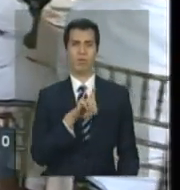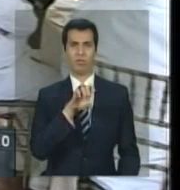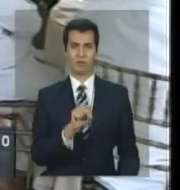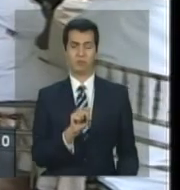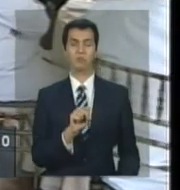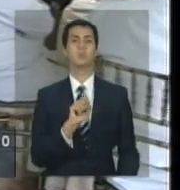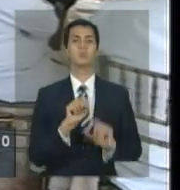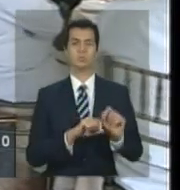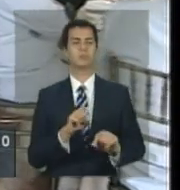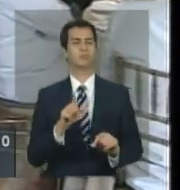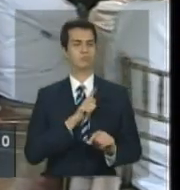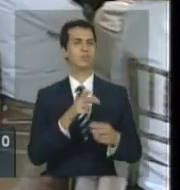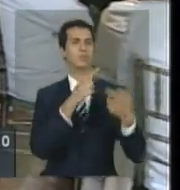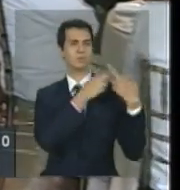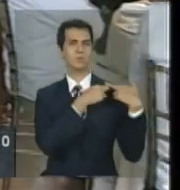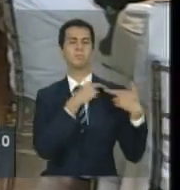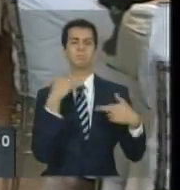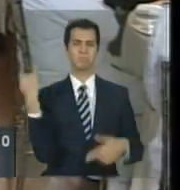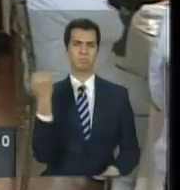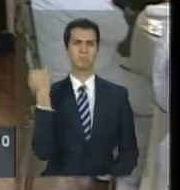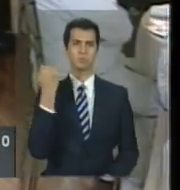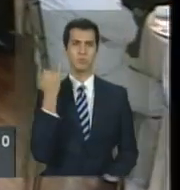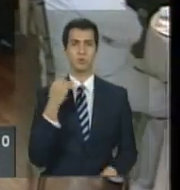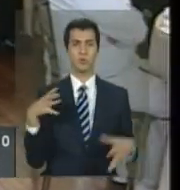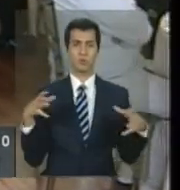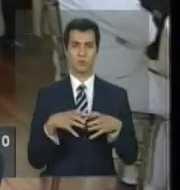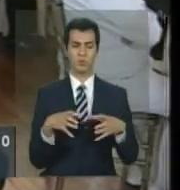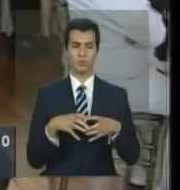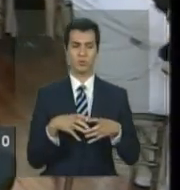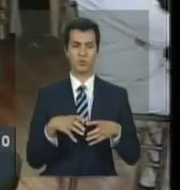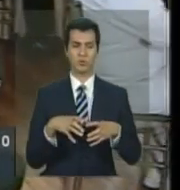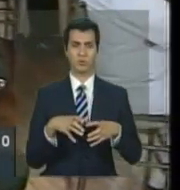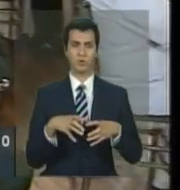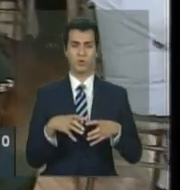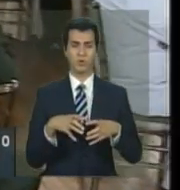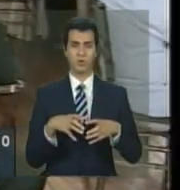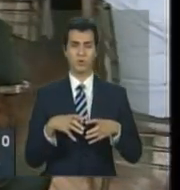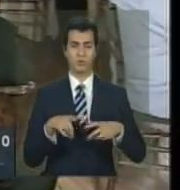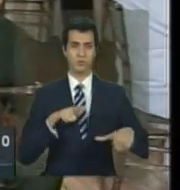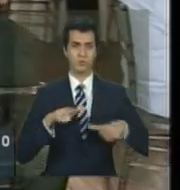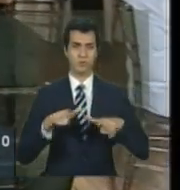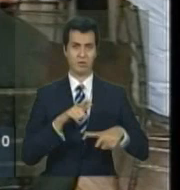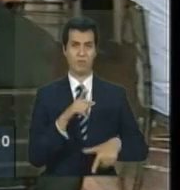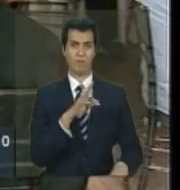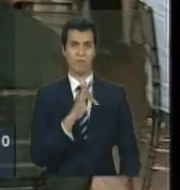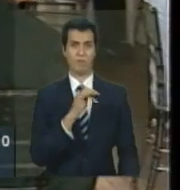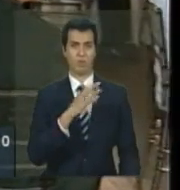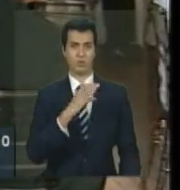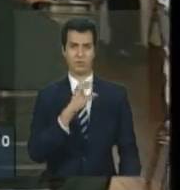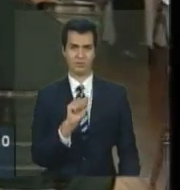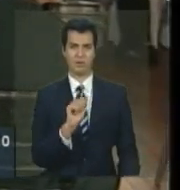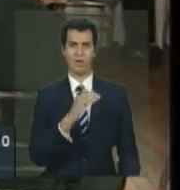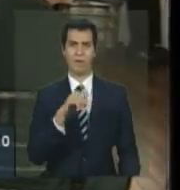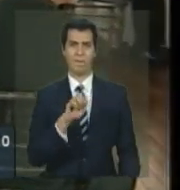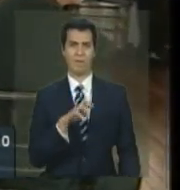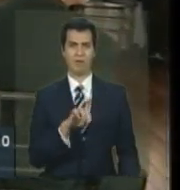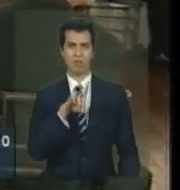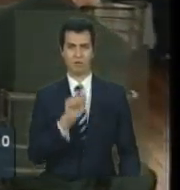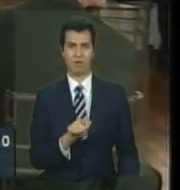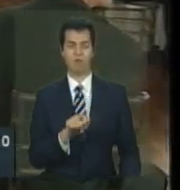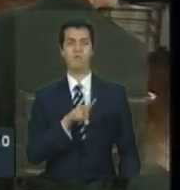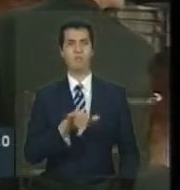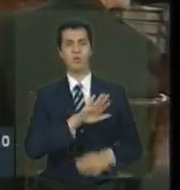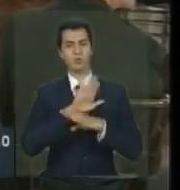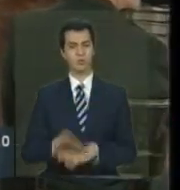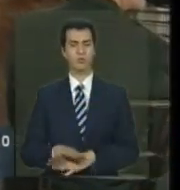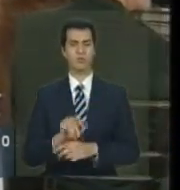relevante. As nossas Forças Armadas serão parceiras inestimáveis na construção desse novo Brasil.